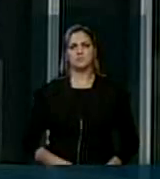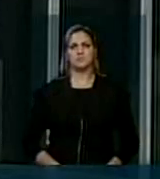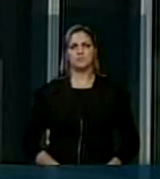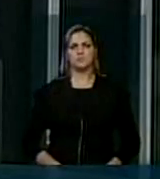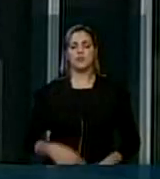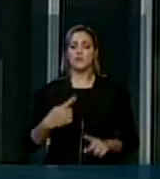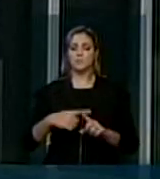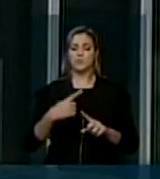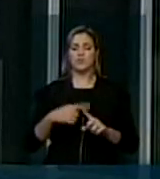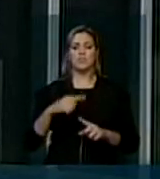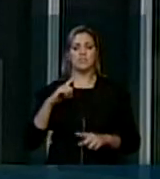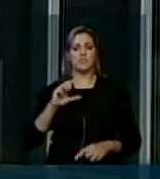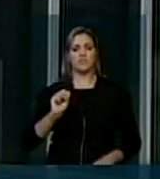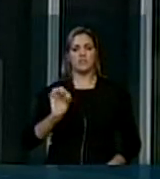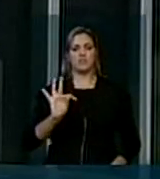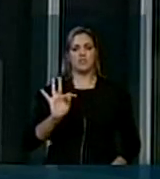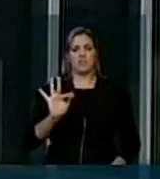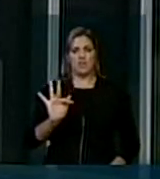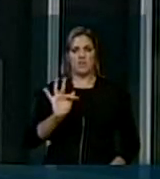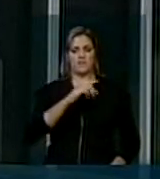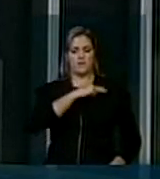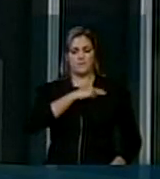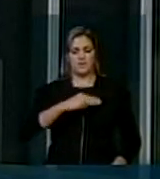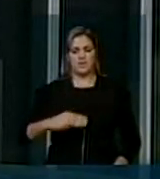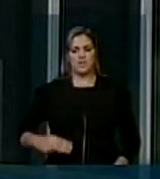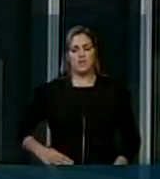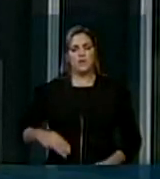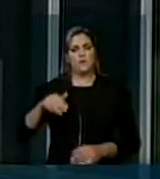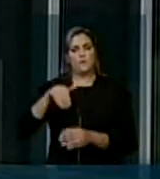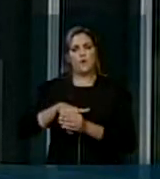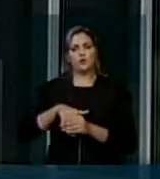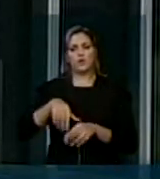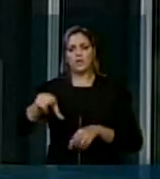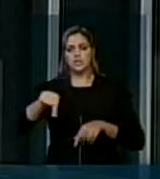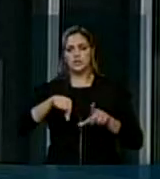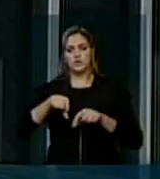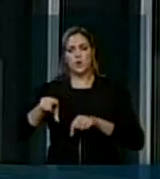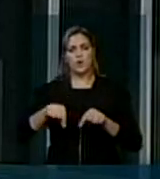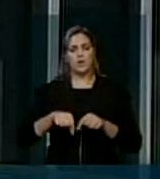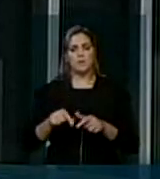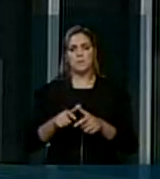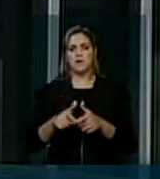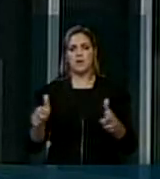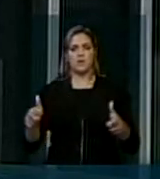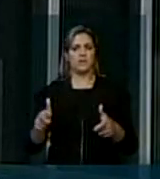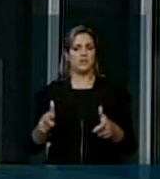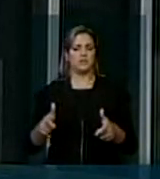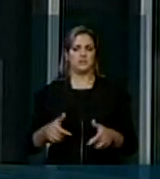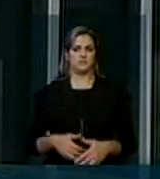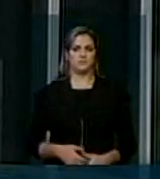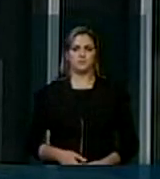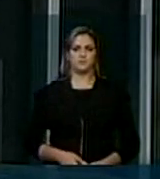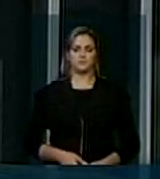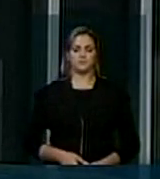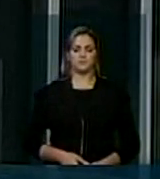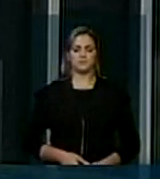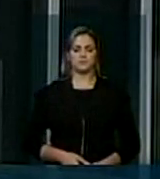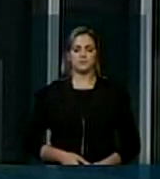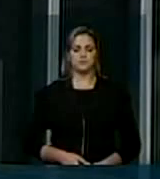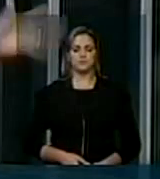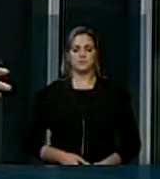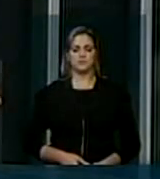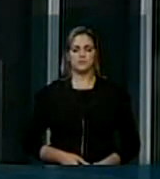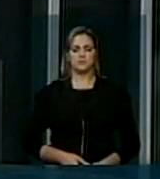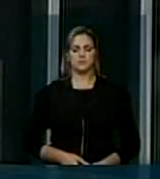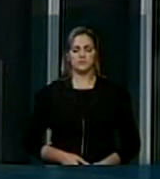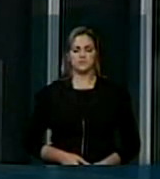dos votos dos ministros do STF, que não receberam um voto, como